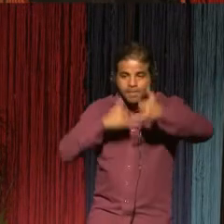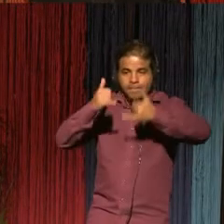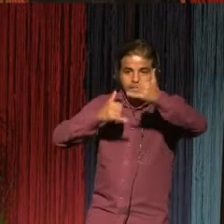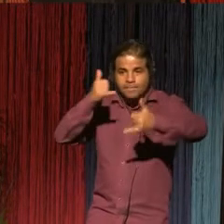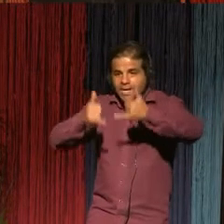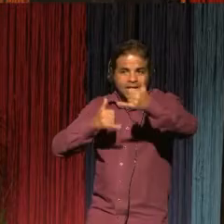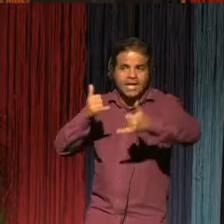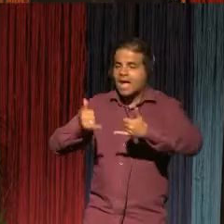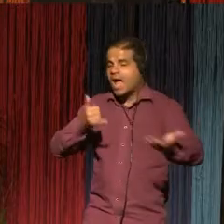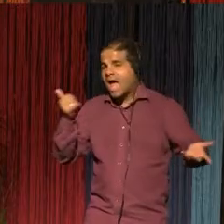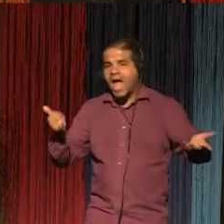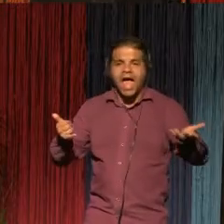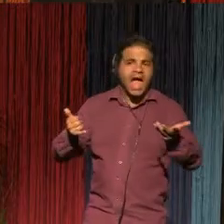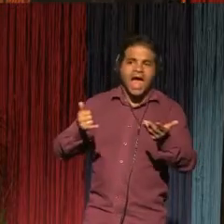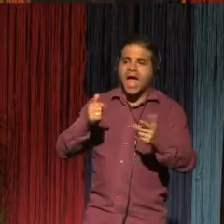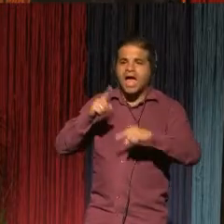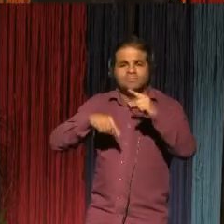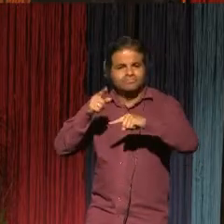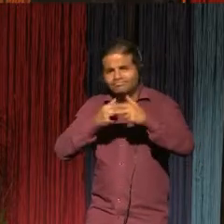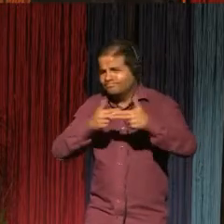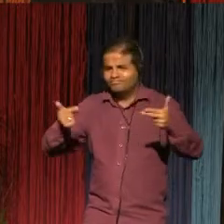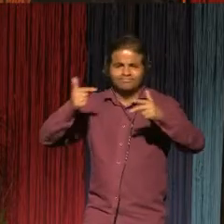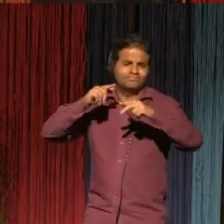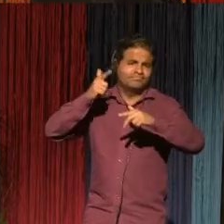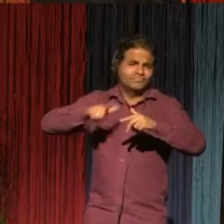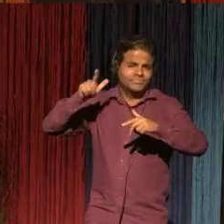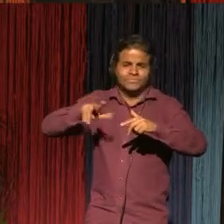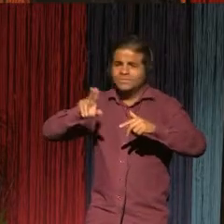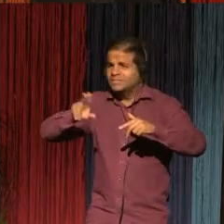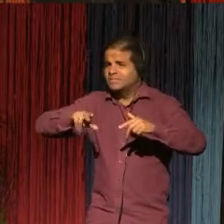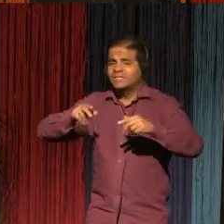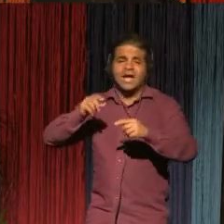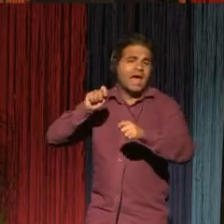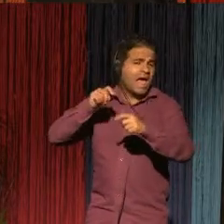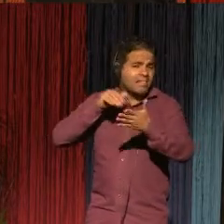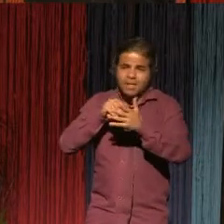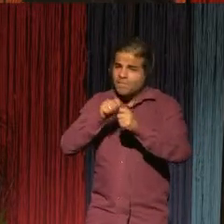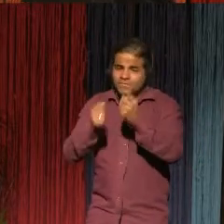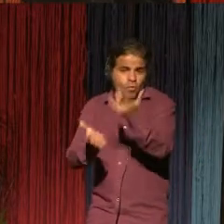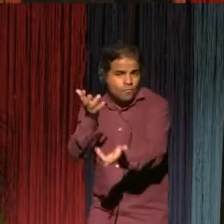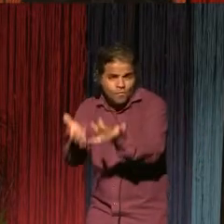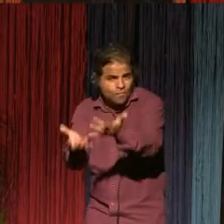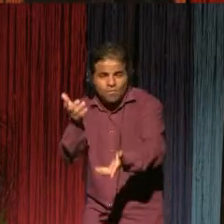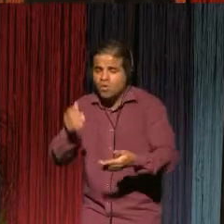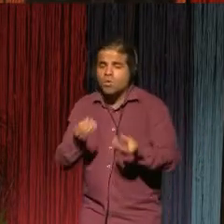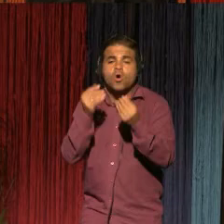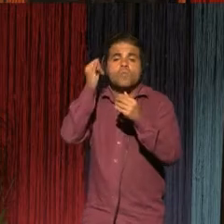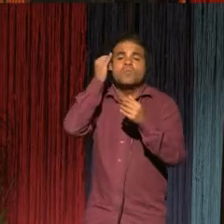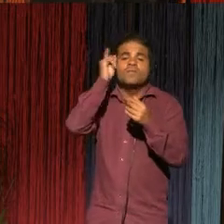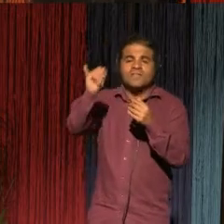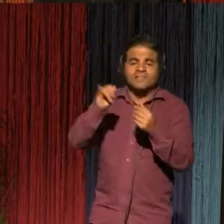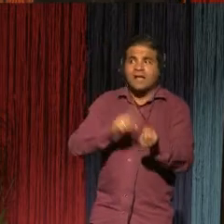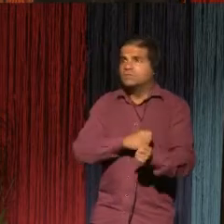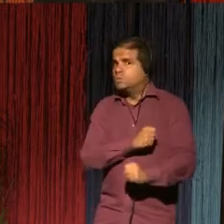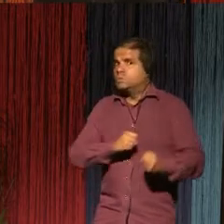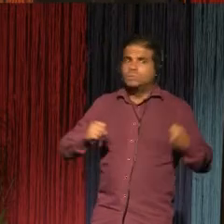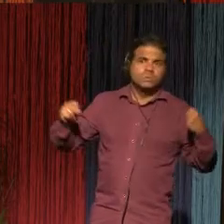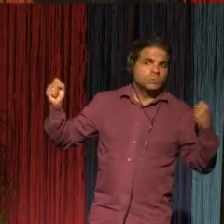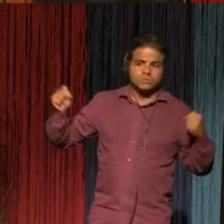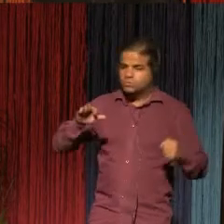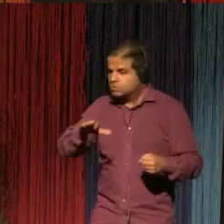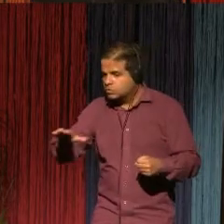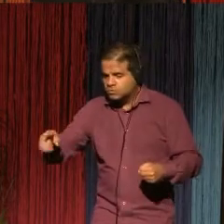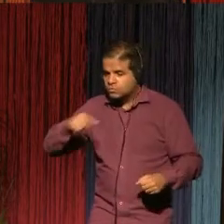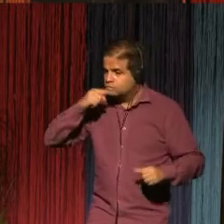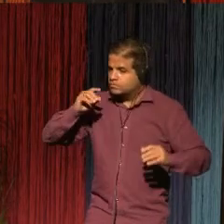utilizar como instrumento de percussão ou utilizar madeira para fazer um fogo. Como evitar ficar irritado quando a criança